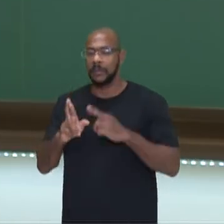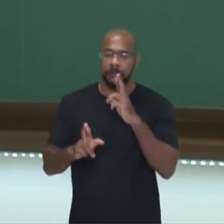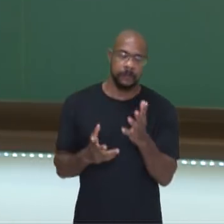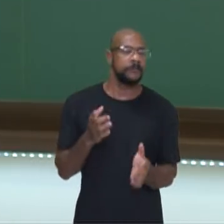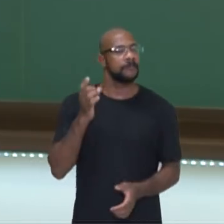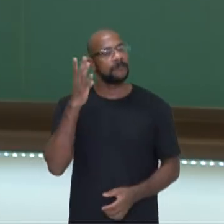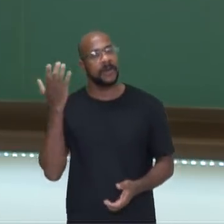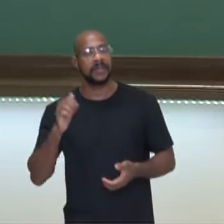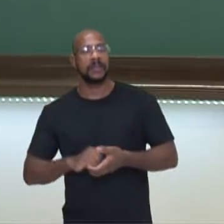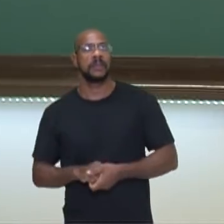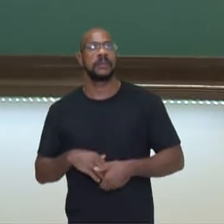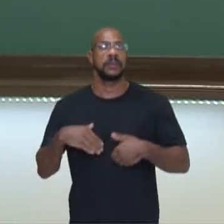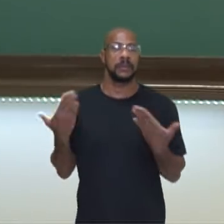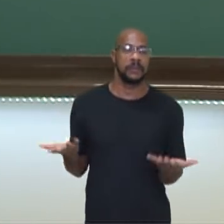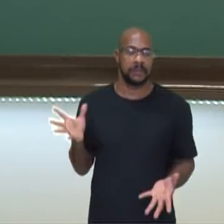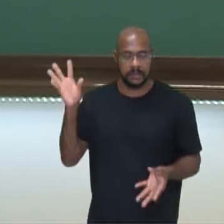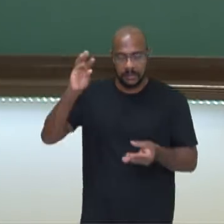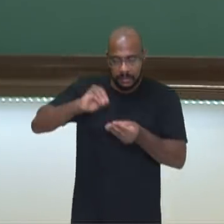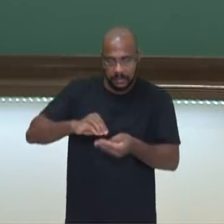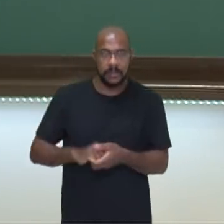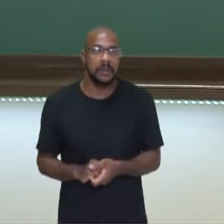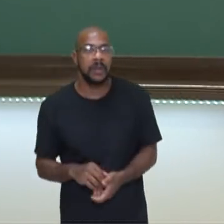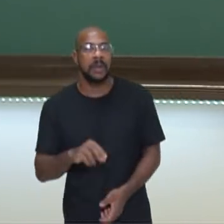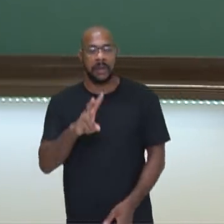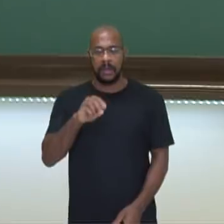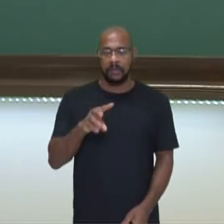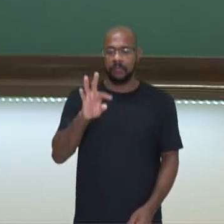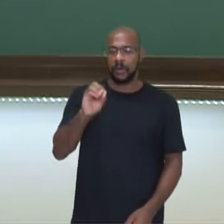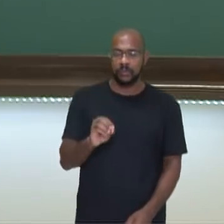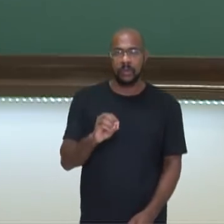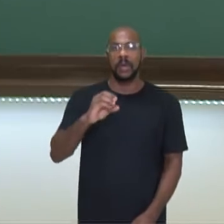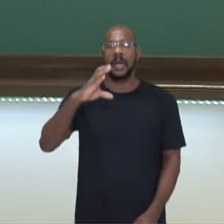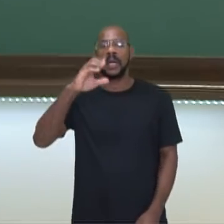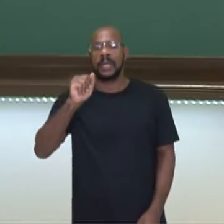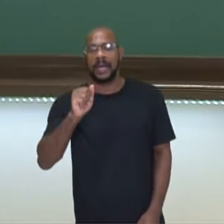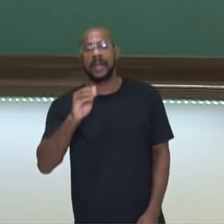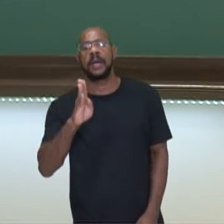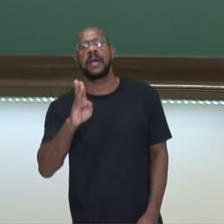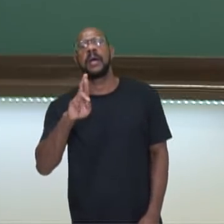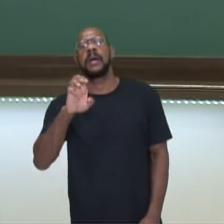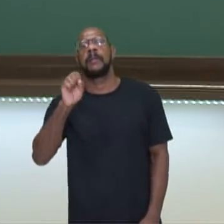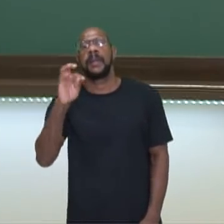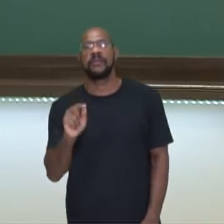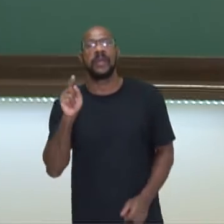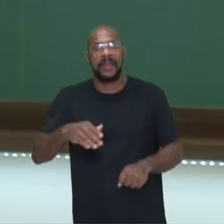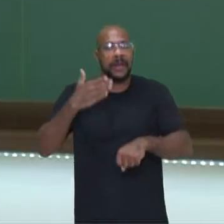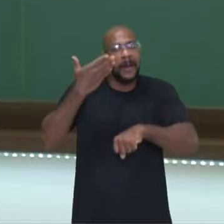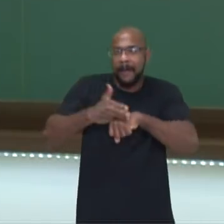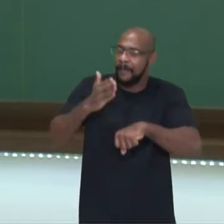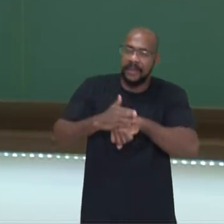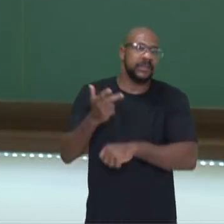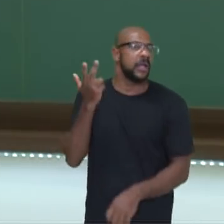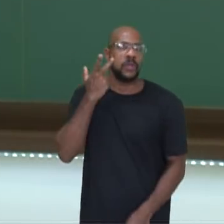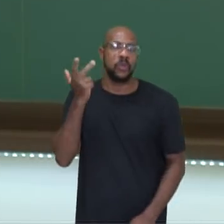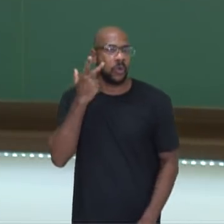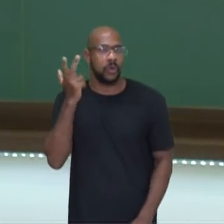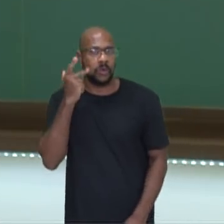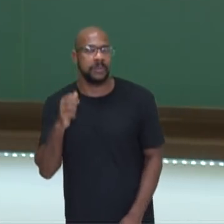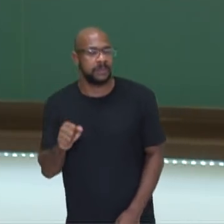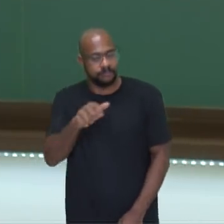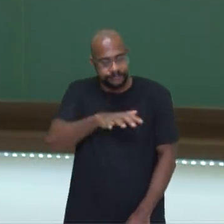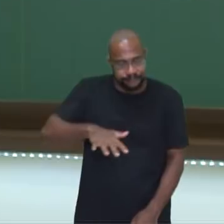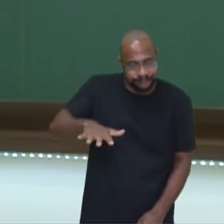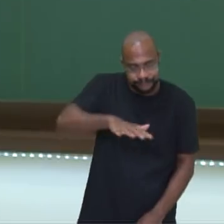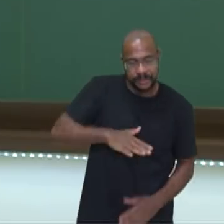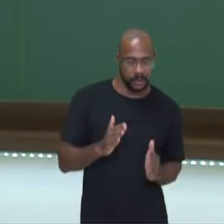fácil. Ei, o voto de cabresto era a prática comum no coronelismo, incluindo troca de favores